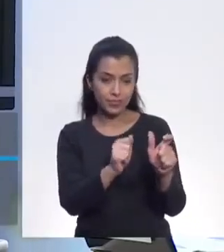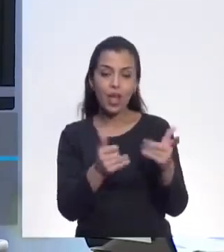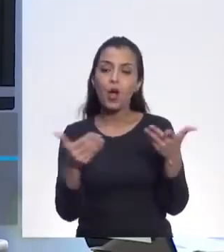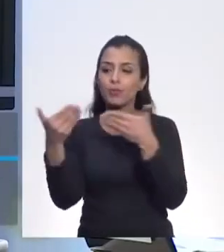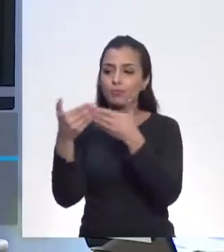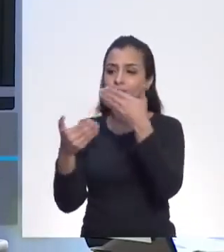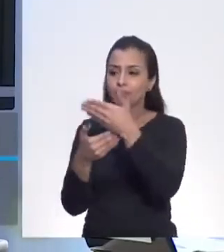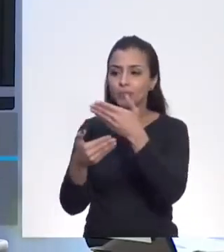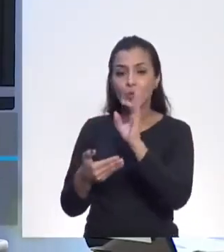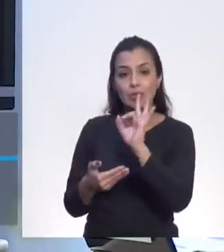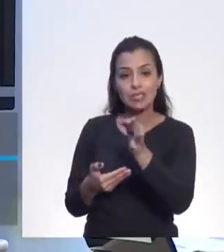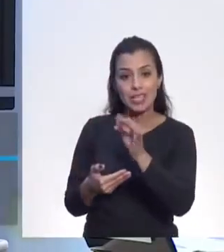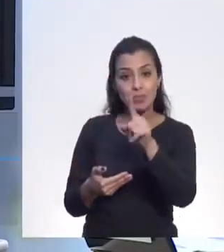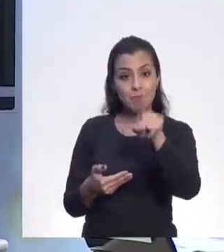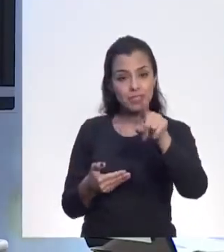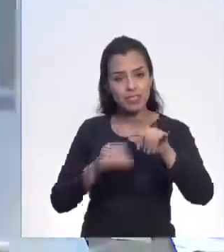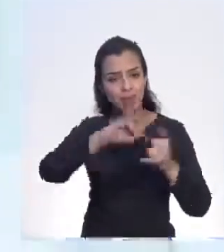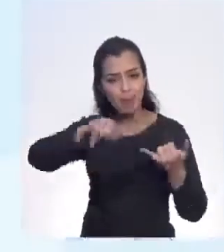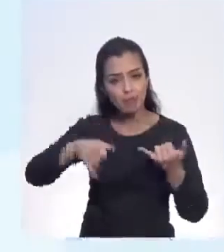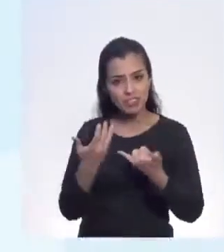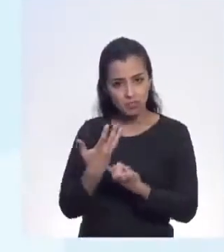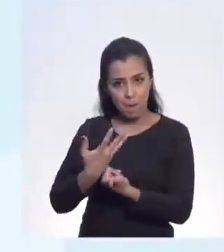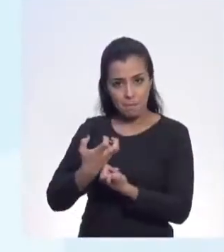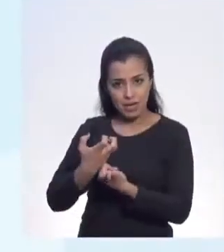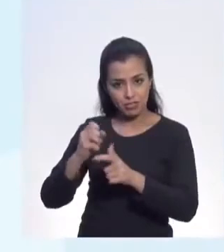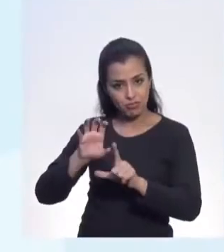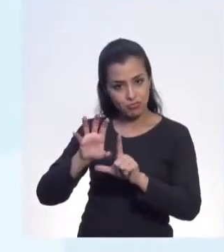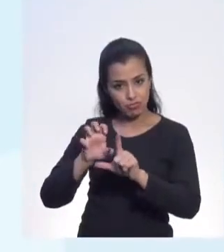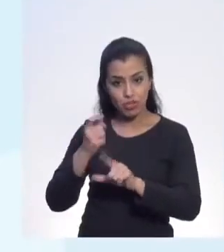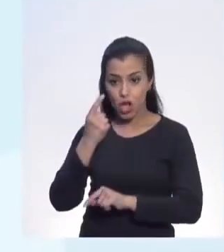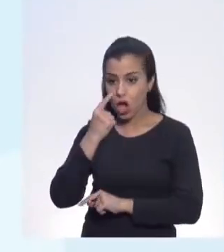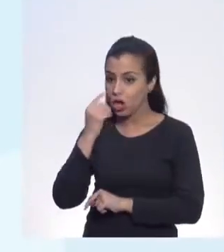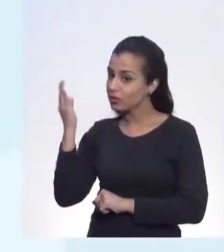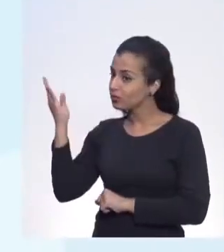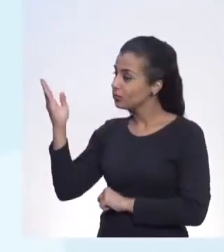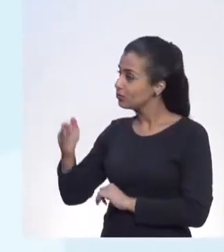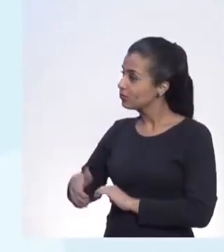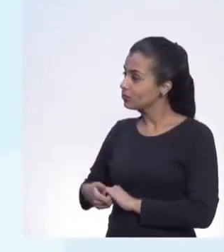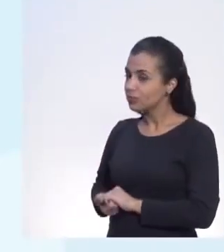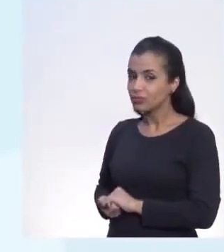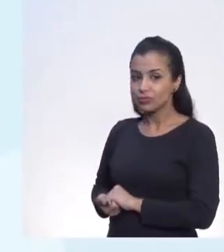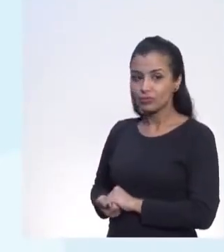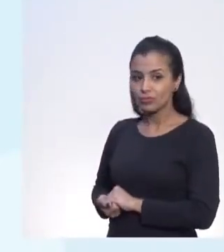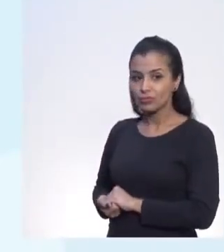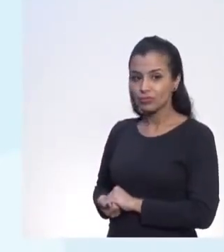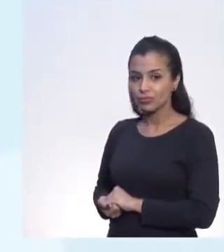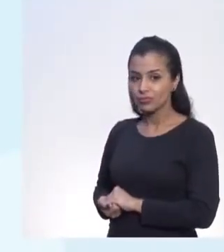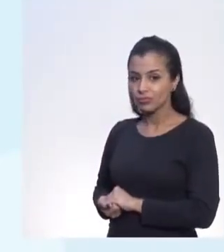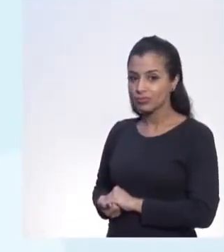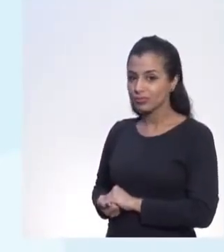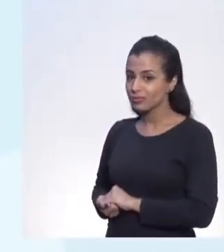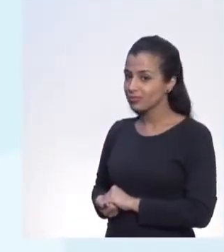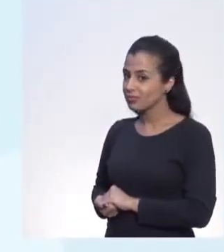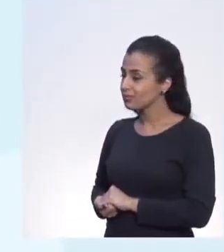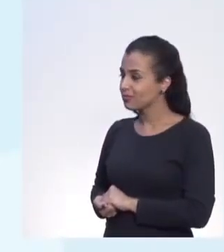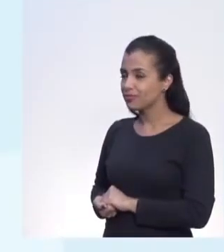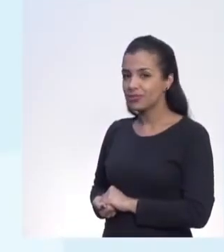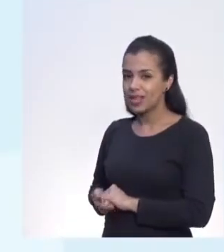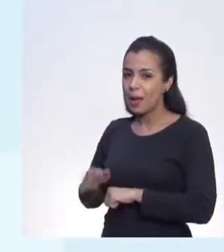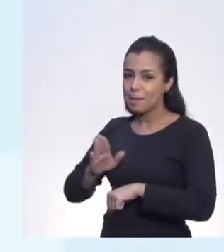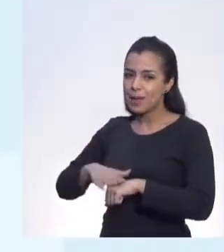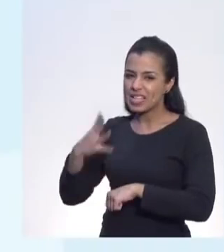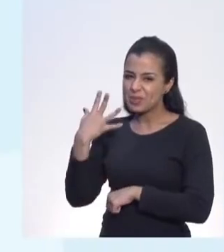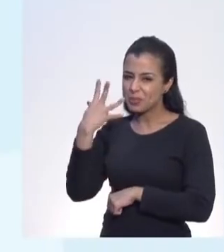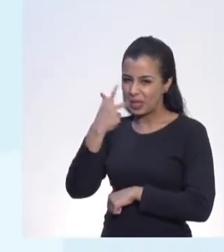exemplo na tela para eles tirarem um print, porque com certeza essa resolução aí está muito mais bonitinha do que a que eu fiz aqui na lousa